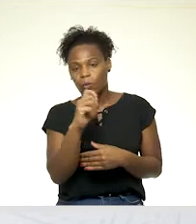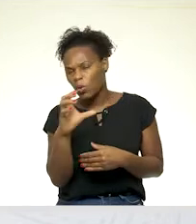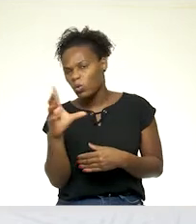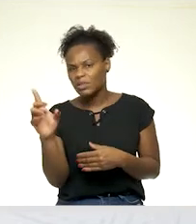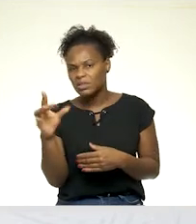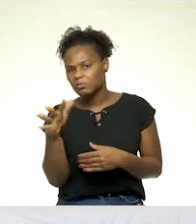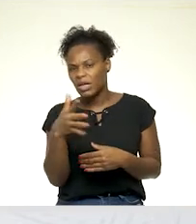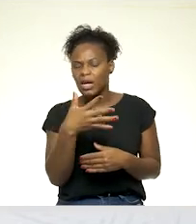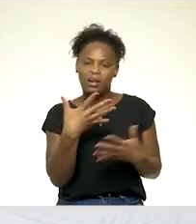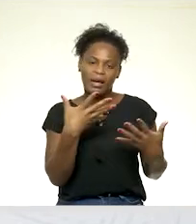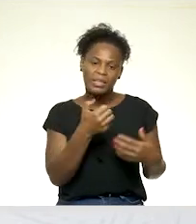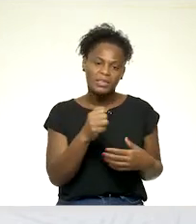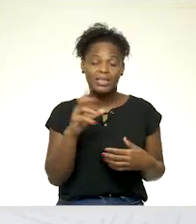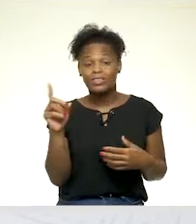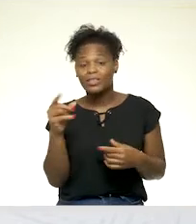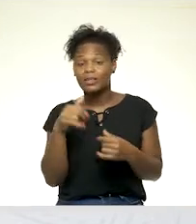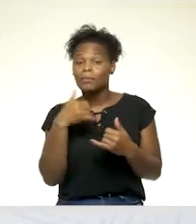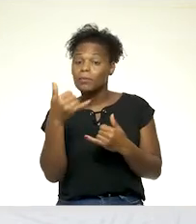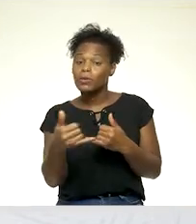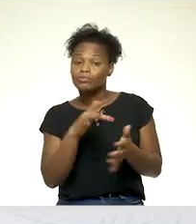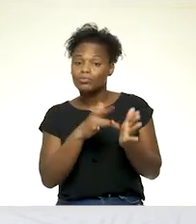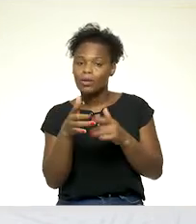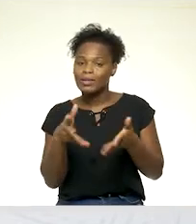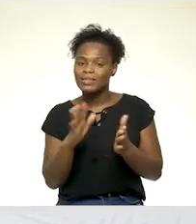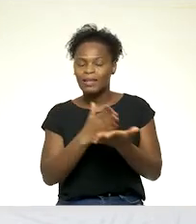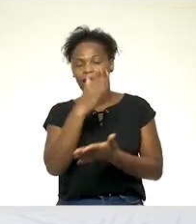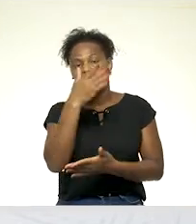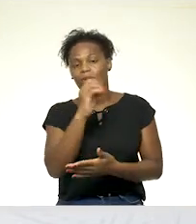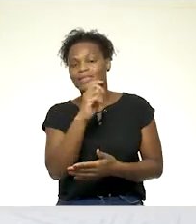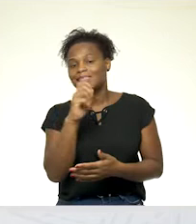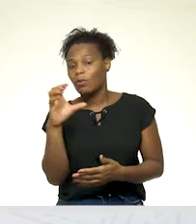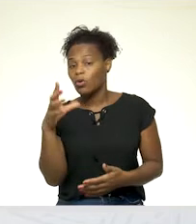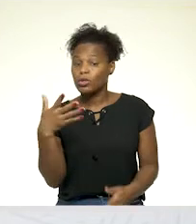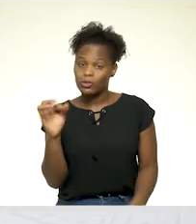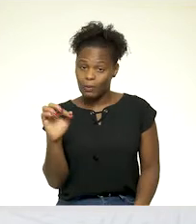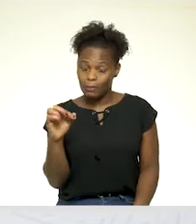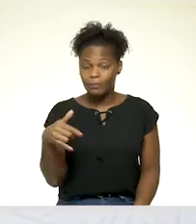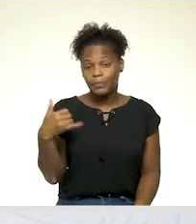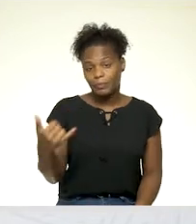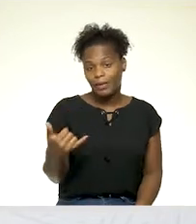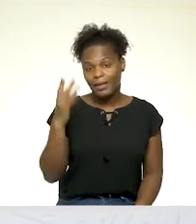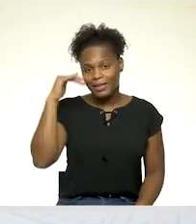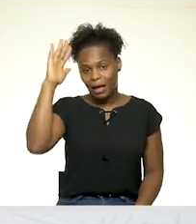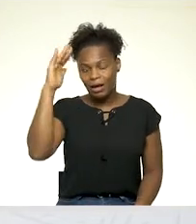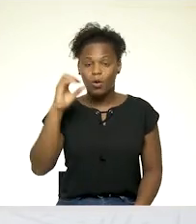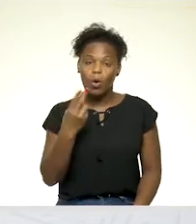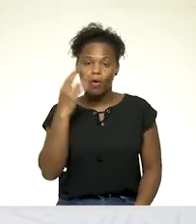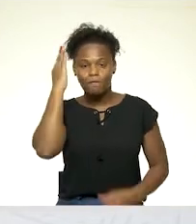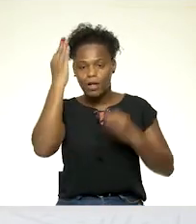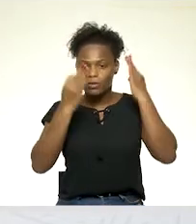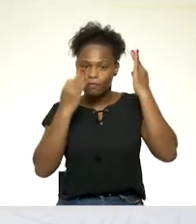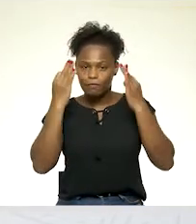ou menos XV e XVI depois de Cristo, até ao século XVIII. E finalmente a Idade ou a